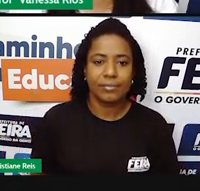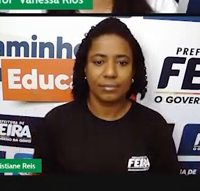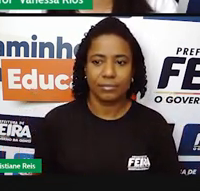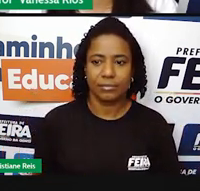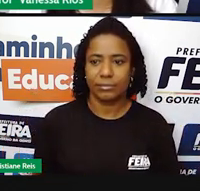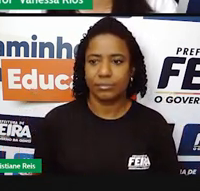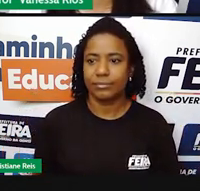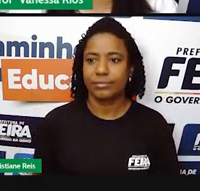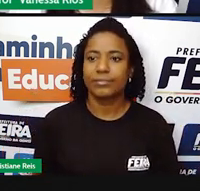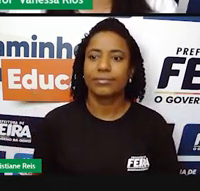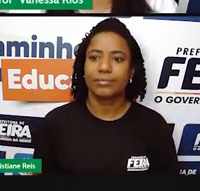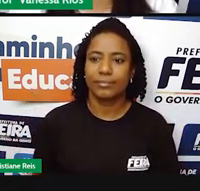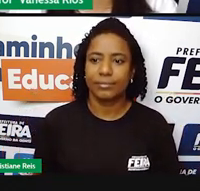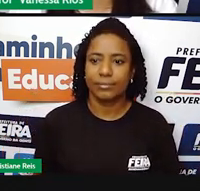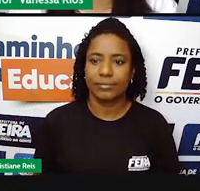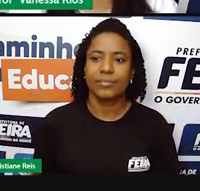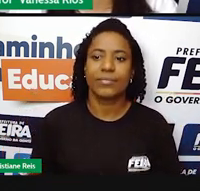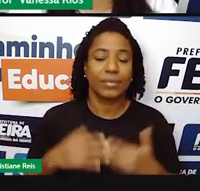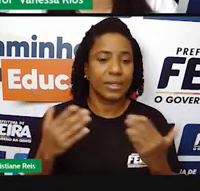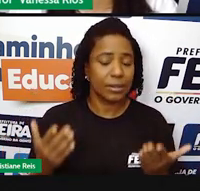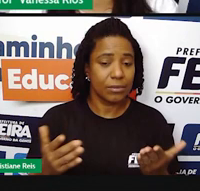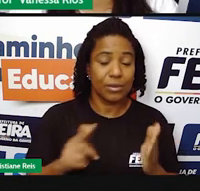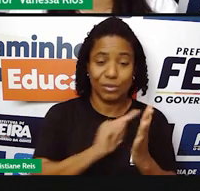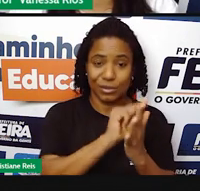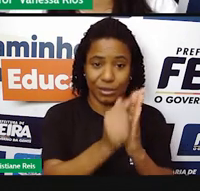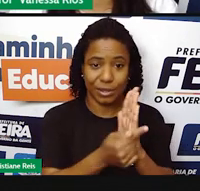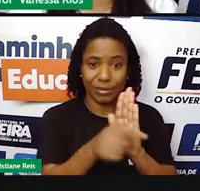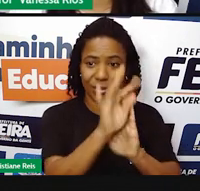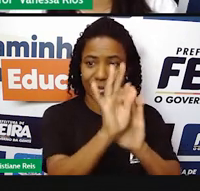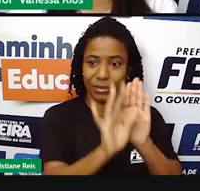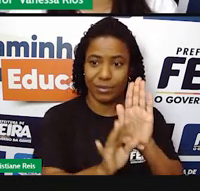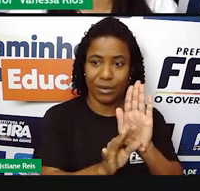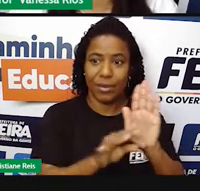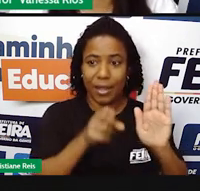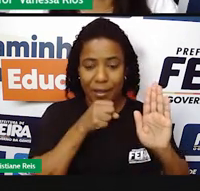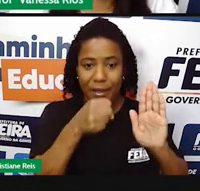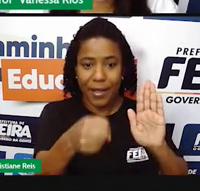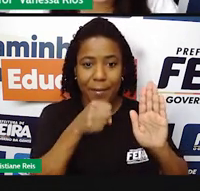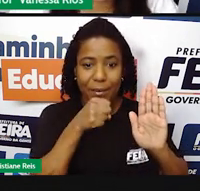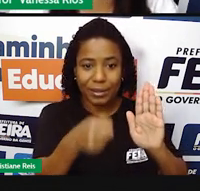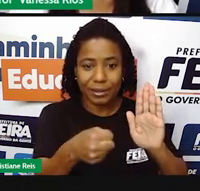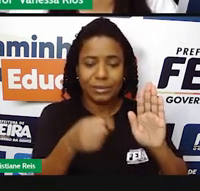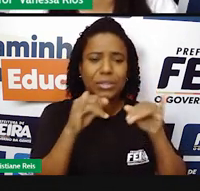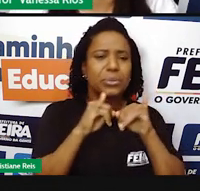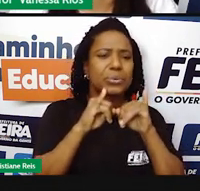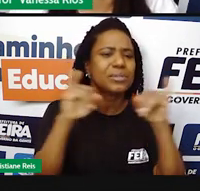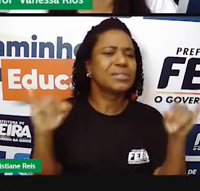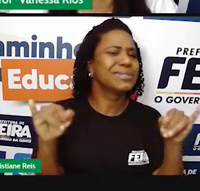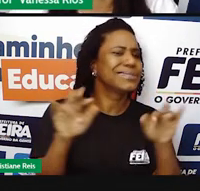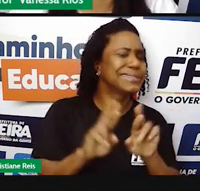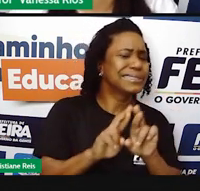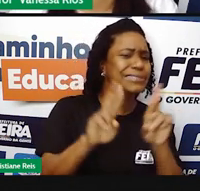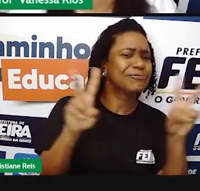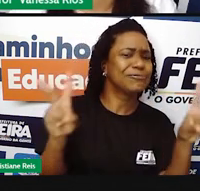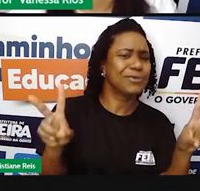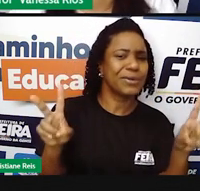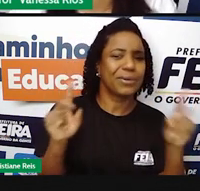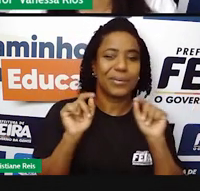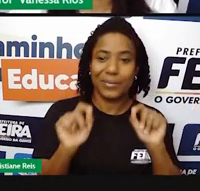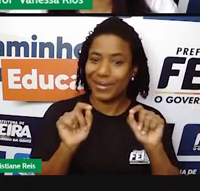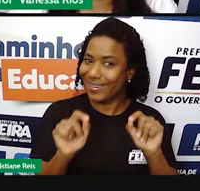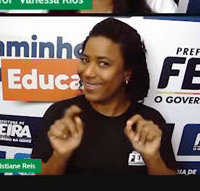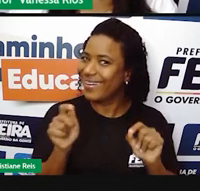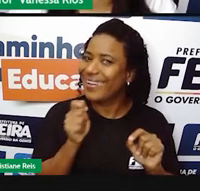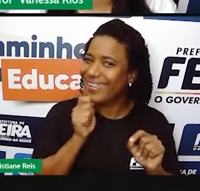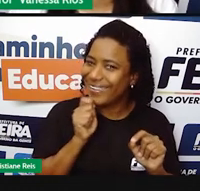Qual a principal diferença entre os gêneros textuais reportagem e notícia? Isso aí a Pro ainda